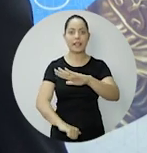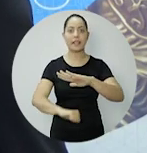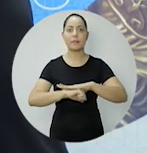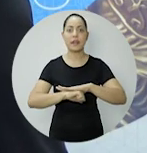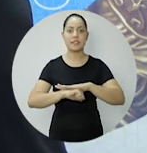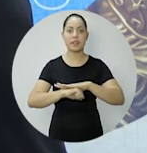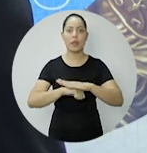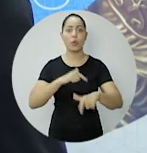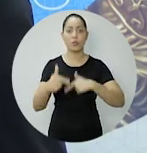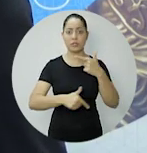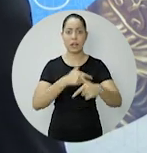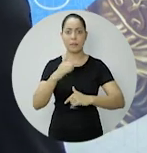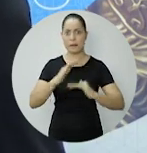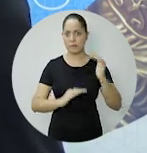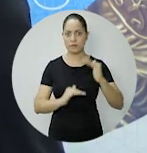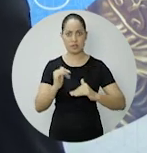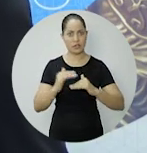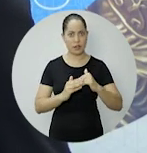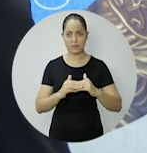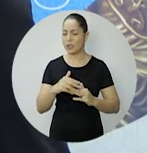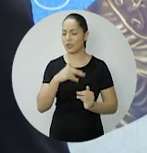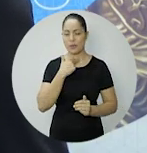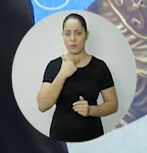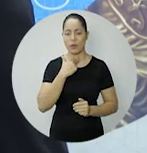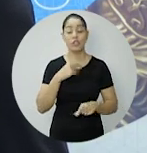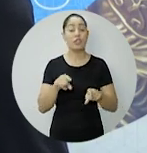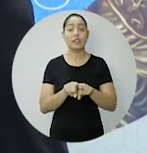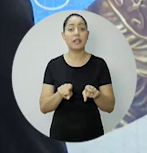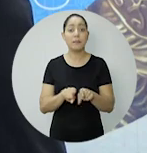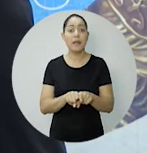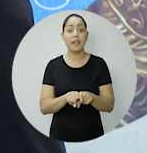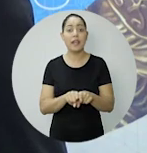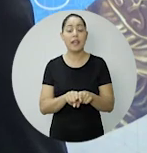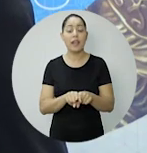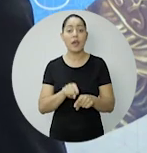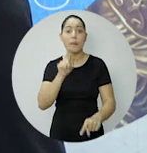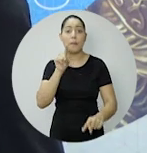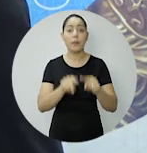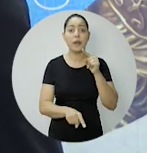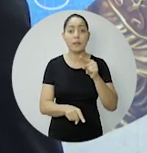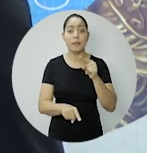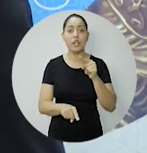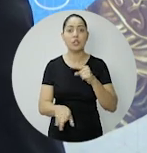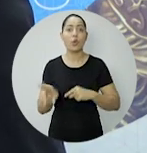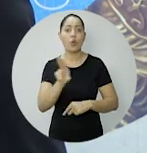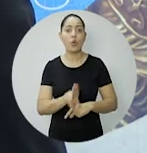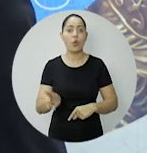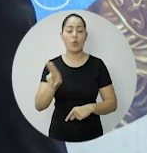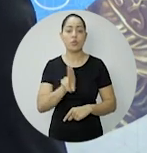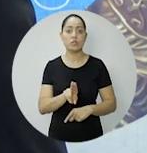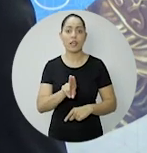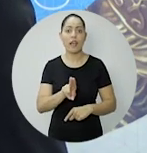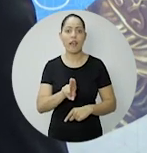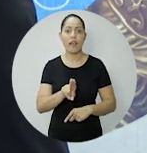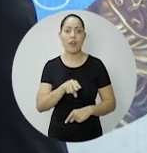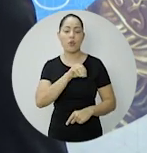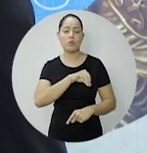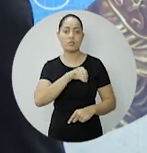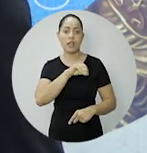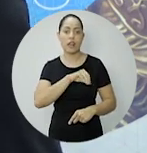criminalizar o exercício da profissão, bem como também não podem ser instrumentos